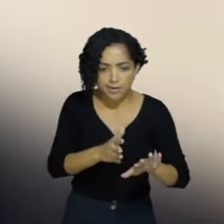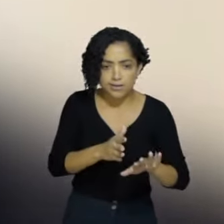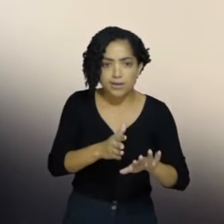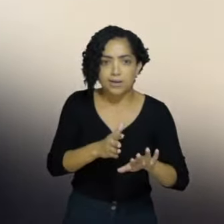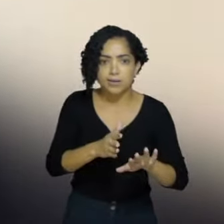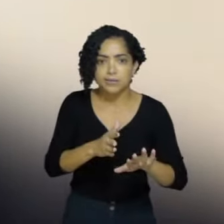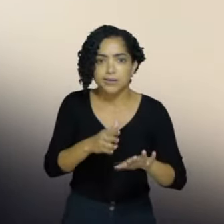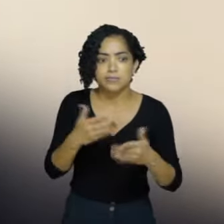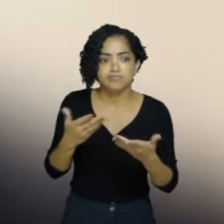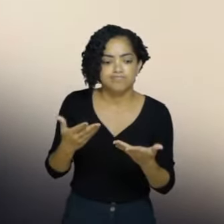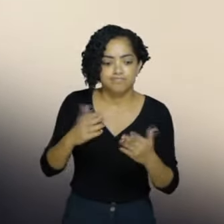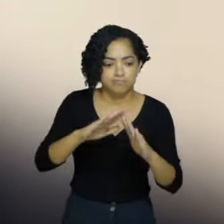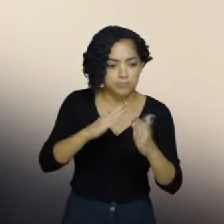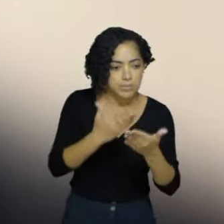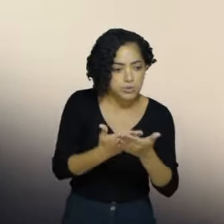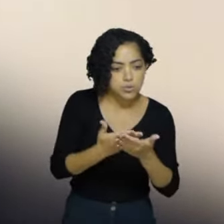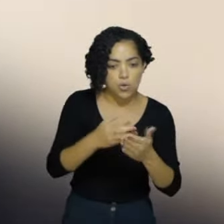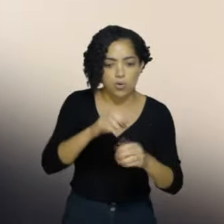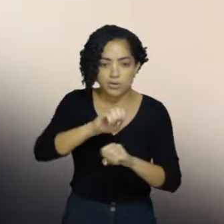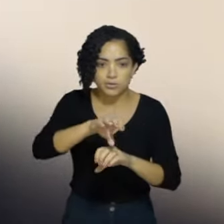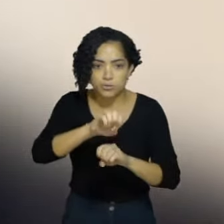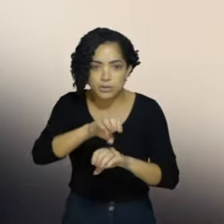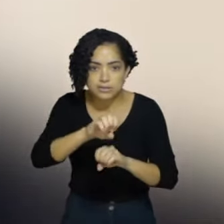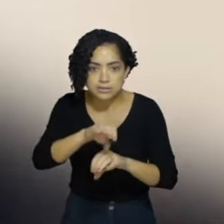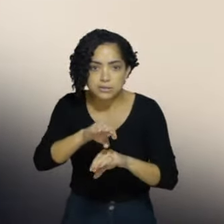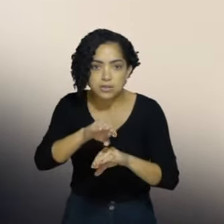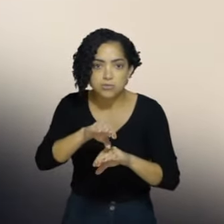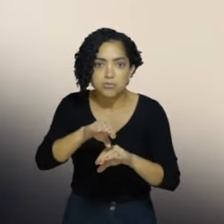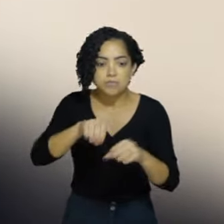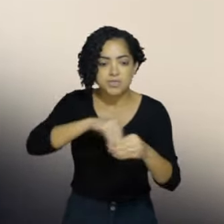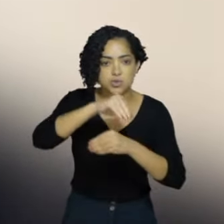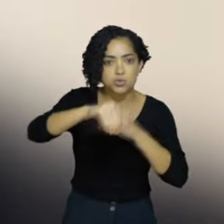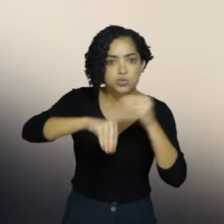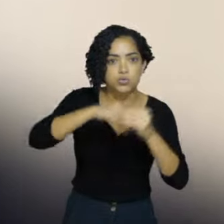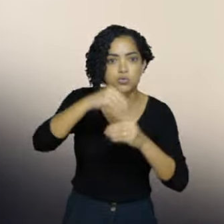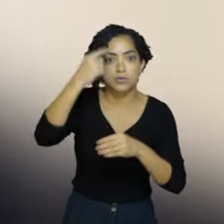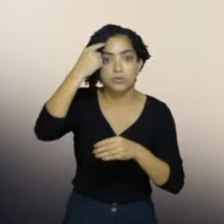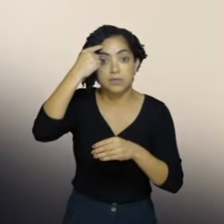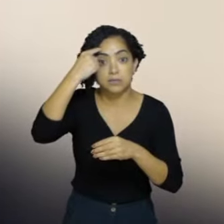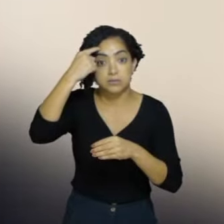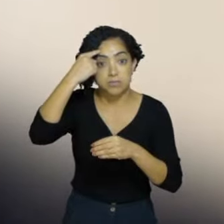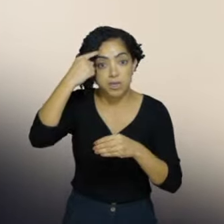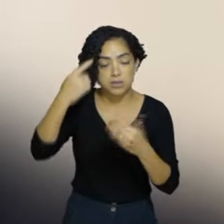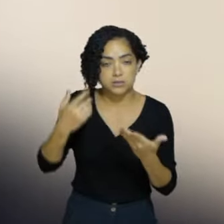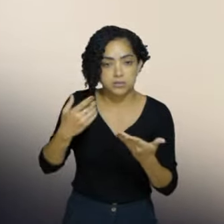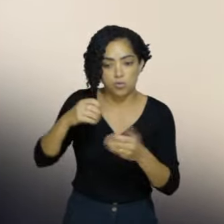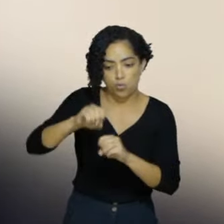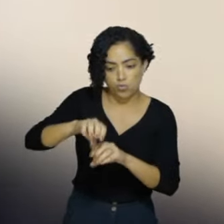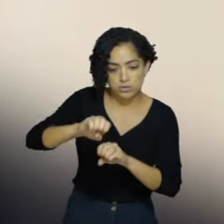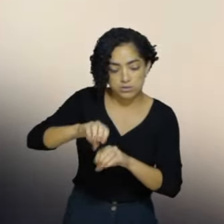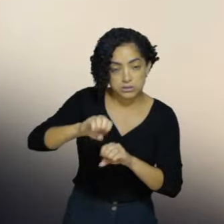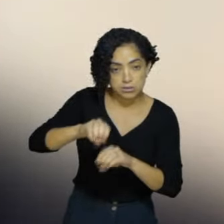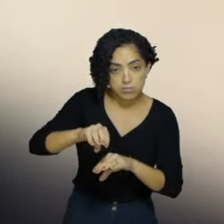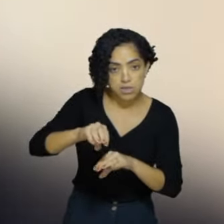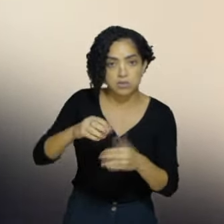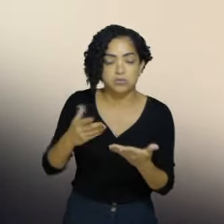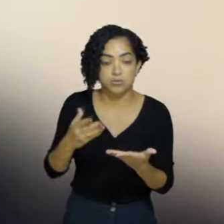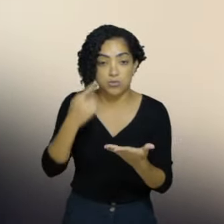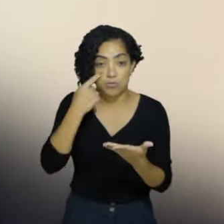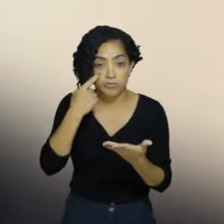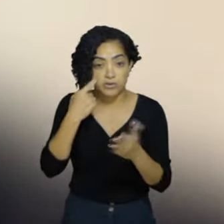crianças para os seus pensamentos pessoais. Não tem condição de palavras, como vocês podem ver aí nas